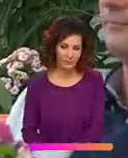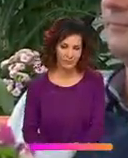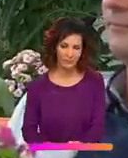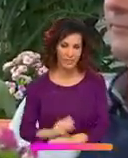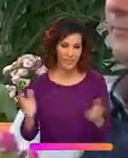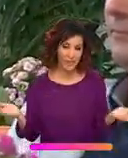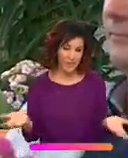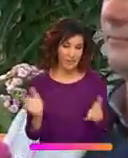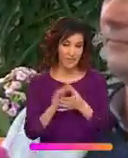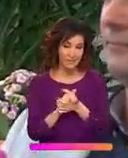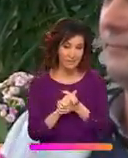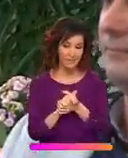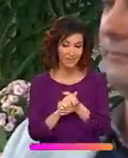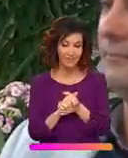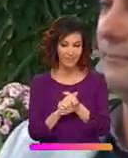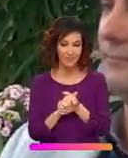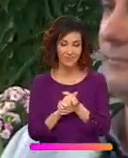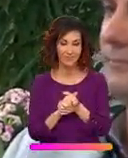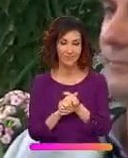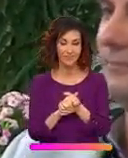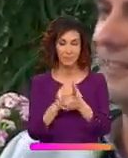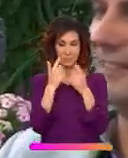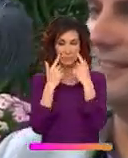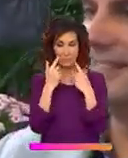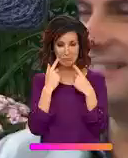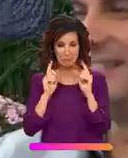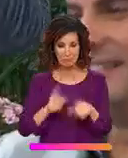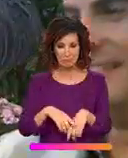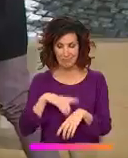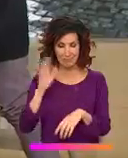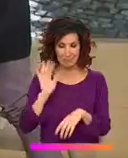Ai, valha-me Deus. Agora vamos já começar a chorar.